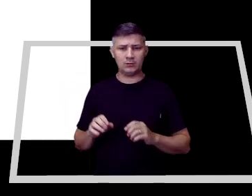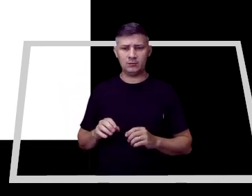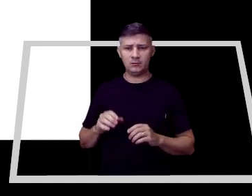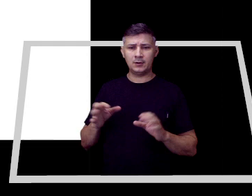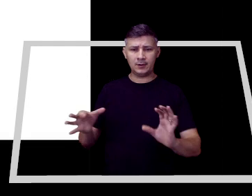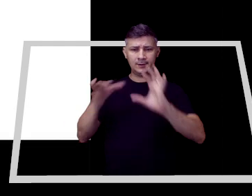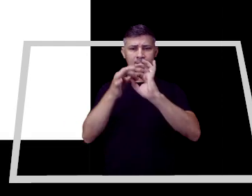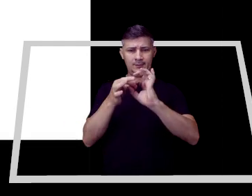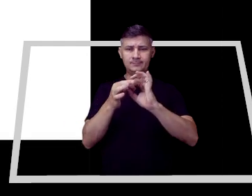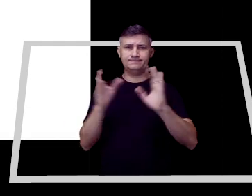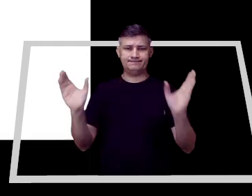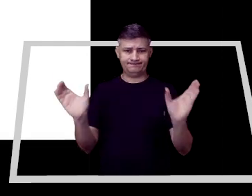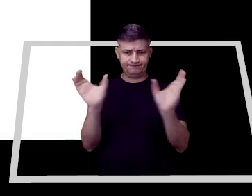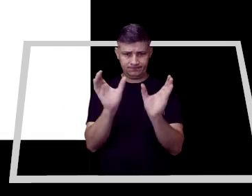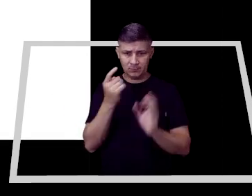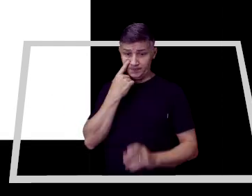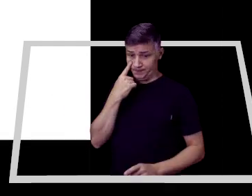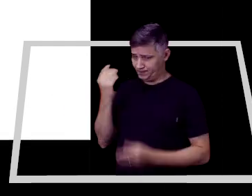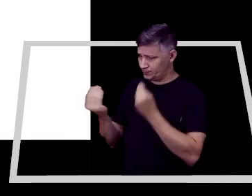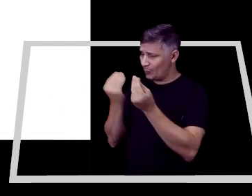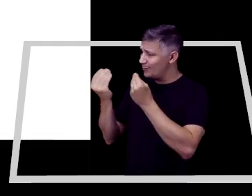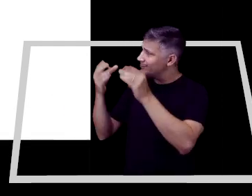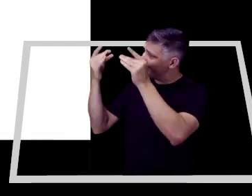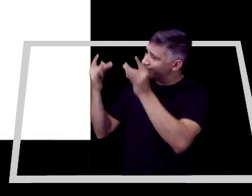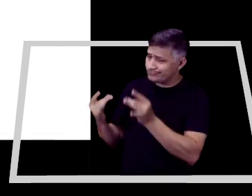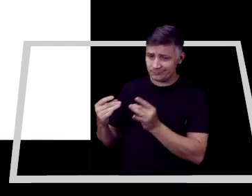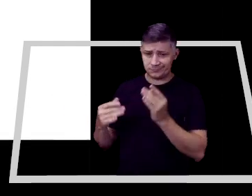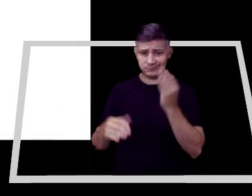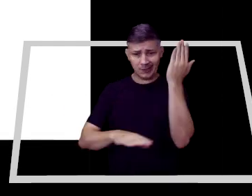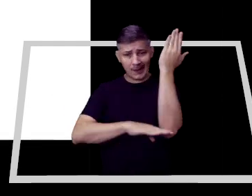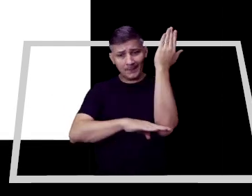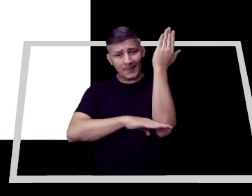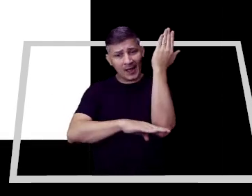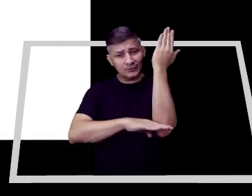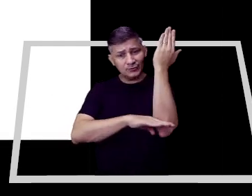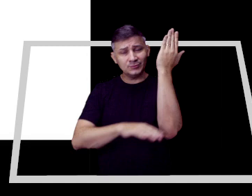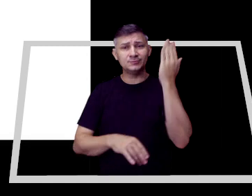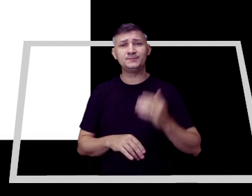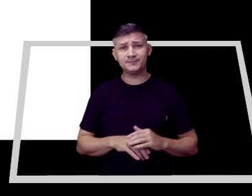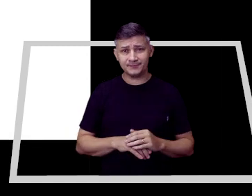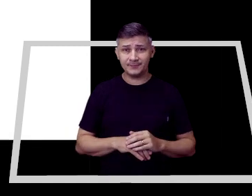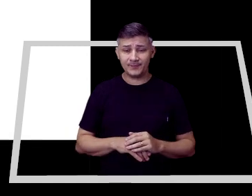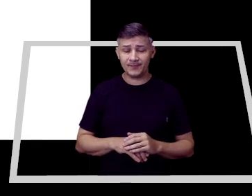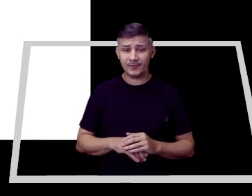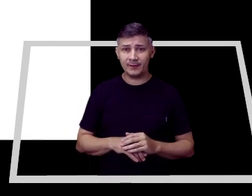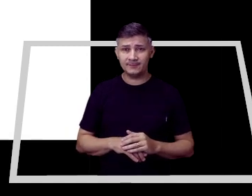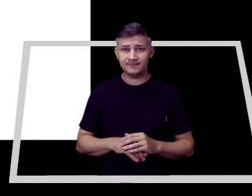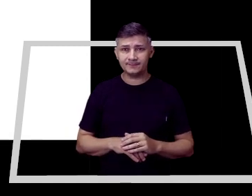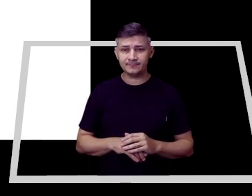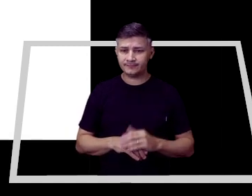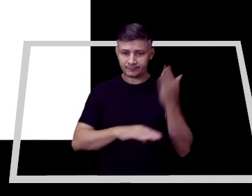infraestrutura, que liga essas 2 alas. Esse é um pouco o pavimento inferior, com essa